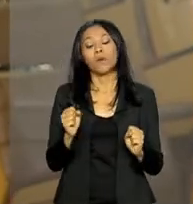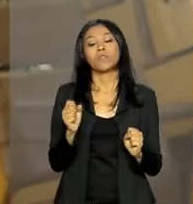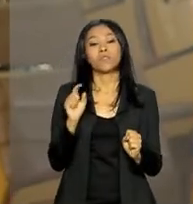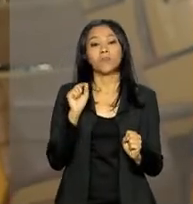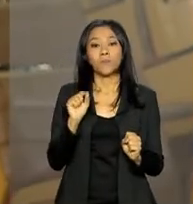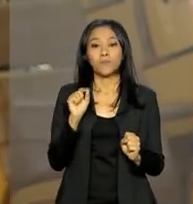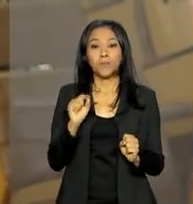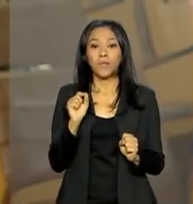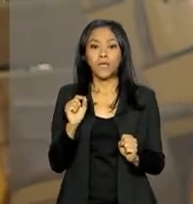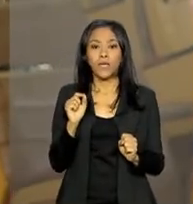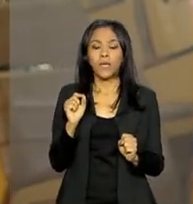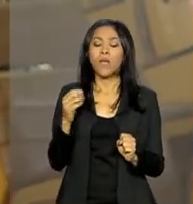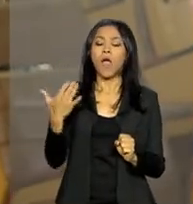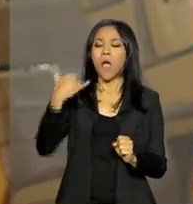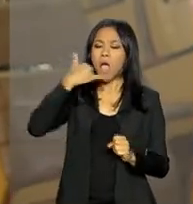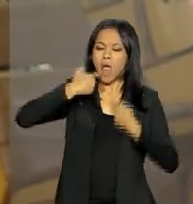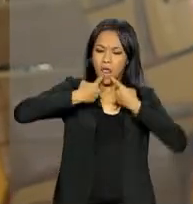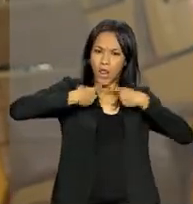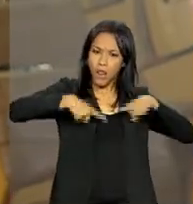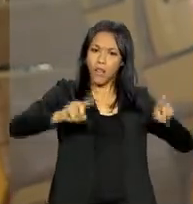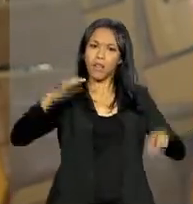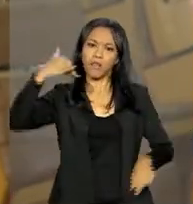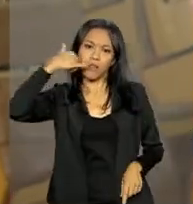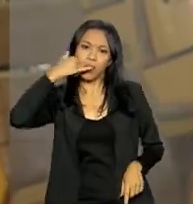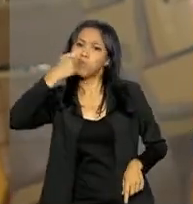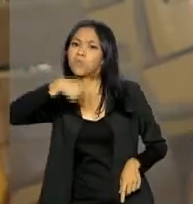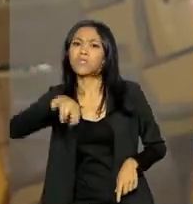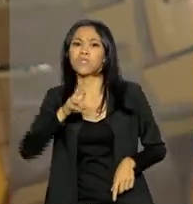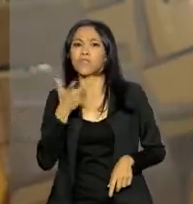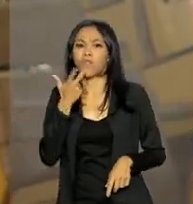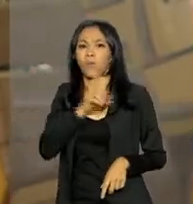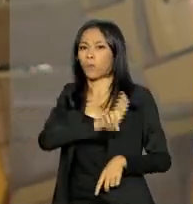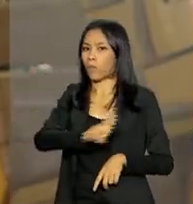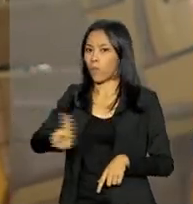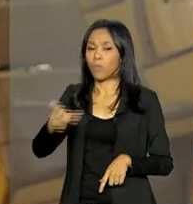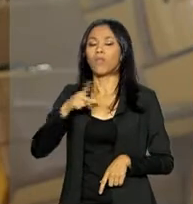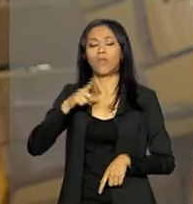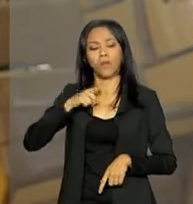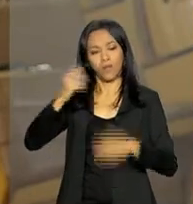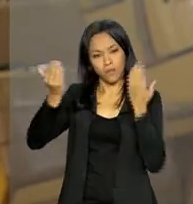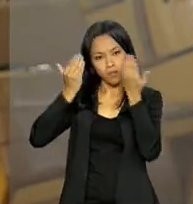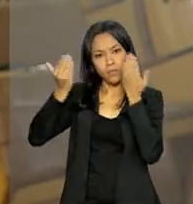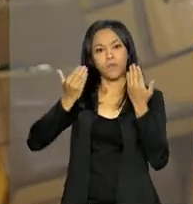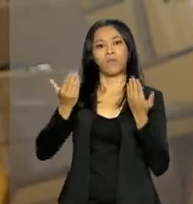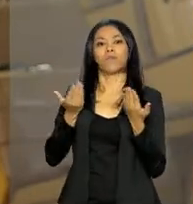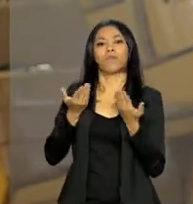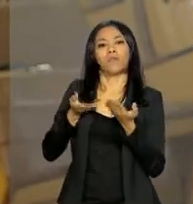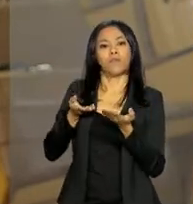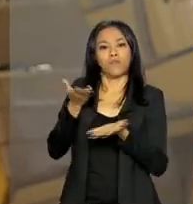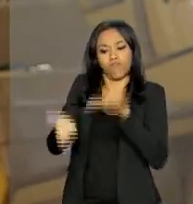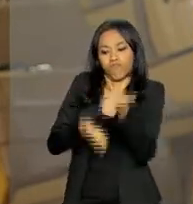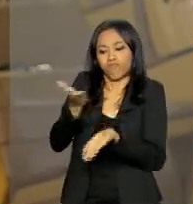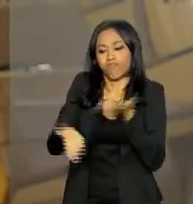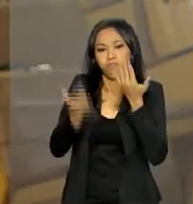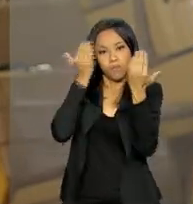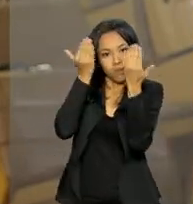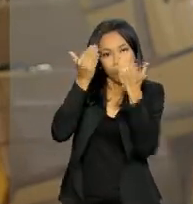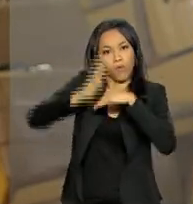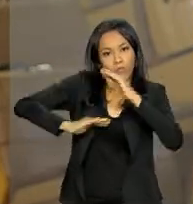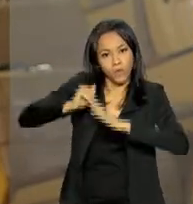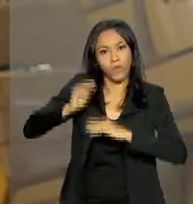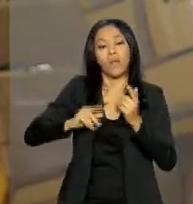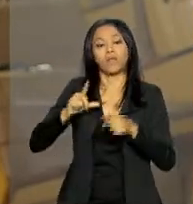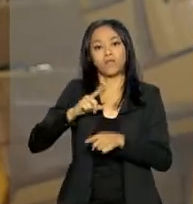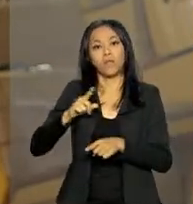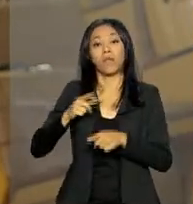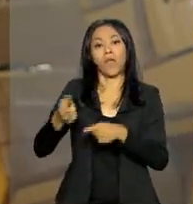ficar no anonimato fazer a denúncia a mulher tem todo um atendimento com psicólogos também para que ela possa dar lhe nessa ligação ela realmente